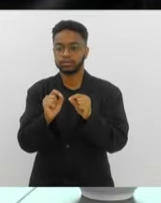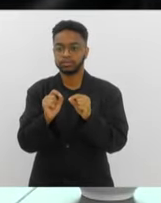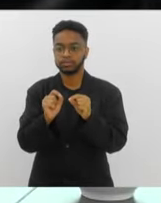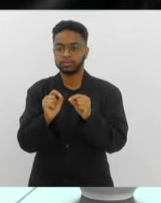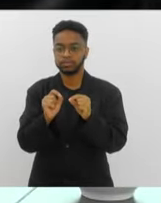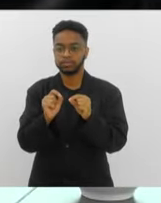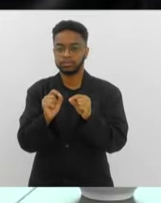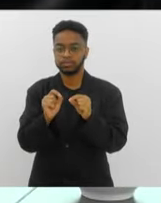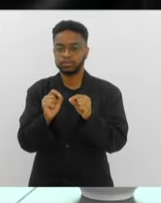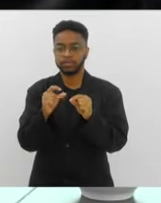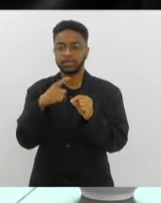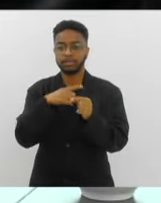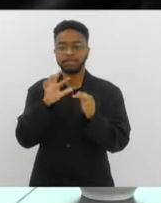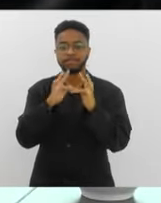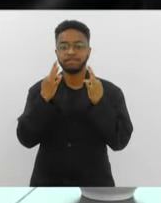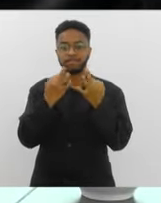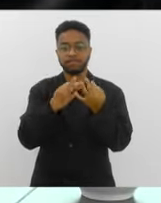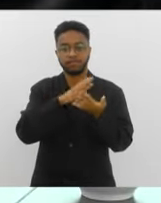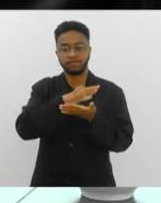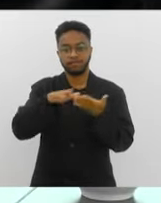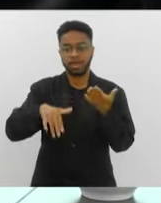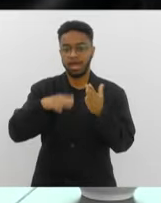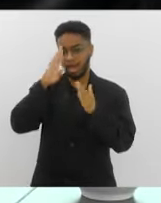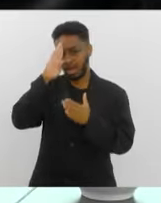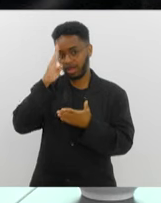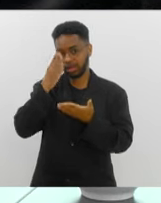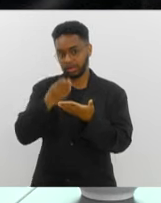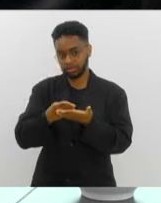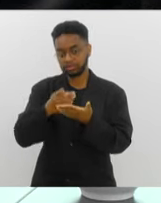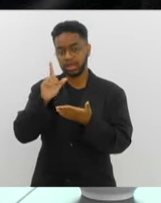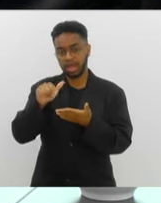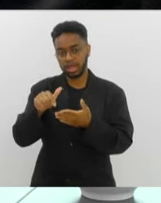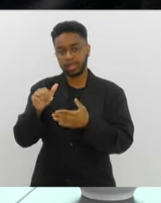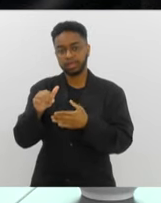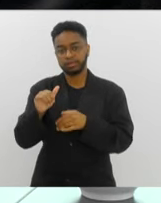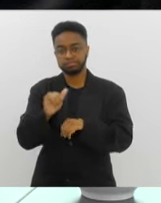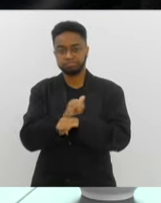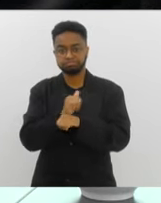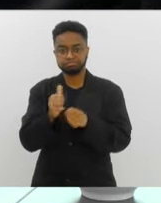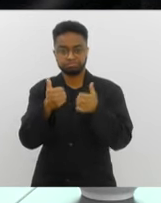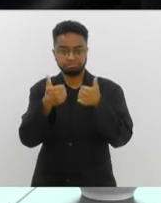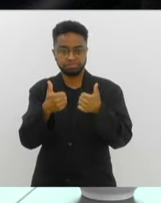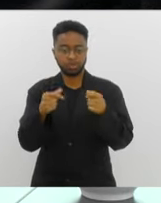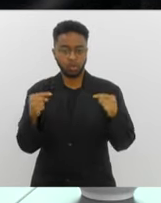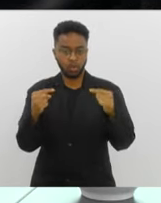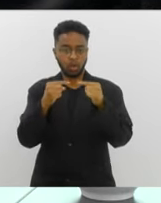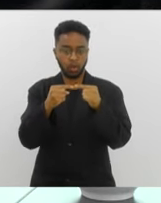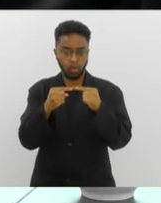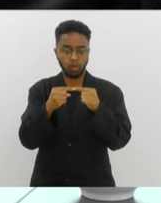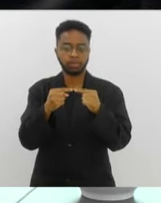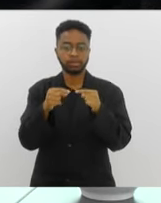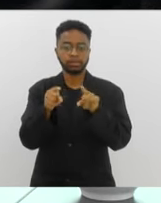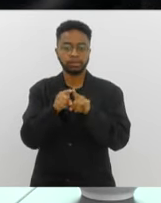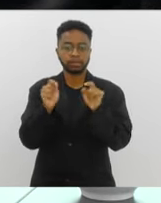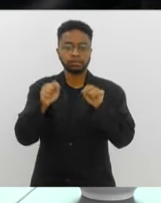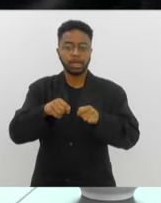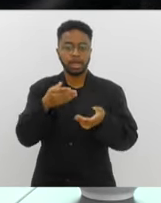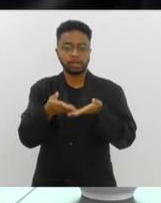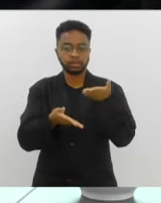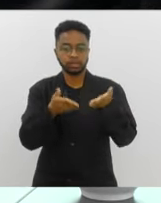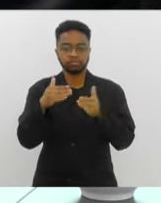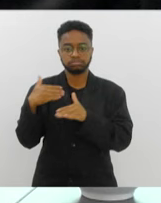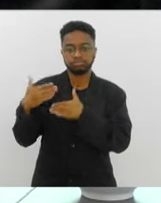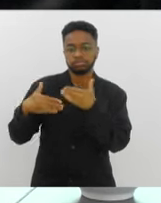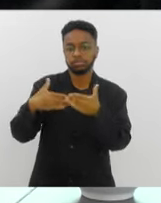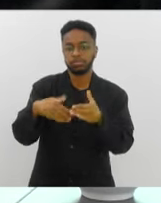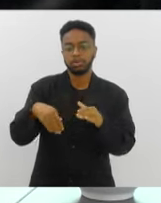que diversas famílias que acreditam que o homeschooling é um método razoável, é um método adequado para atender ao